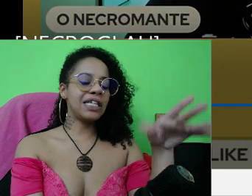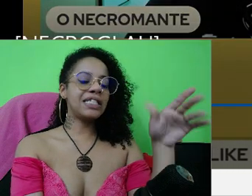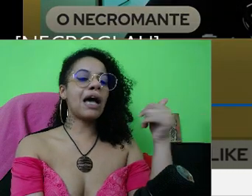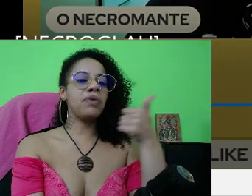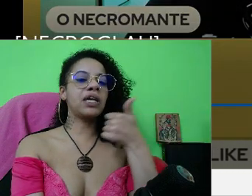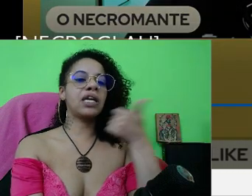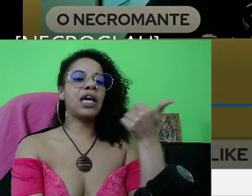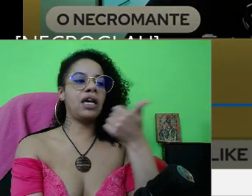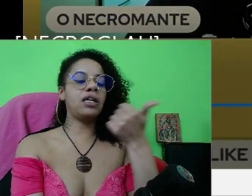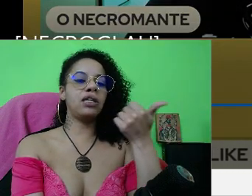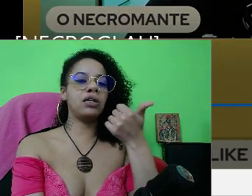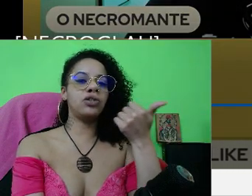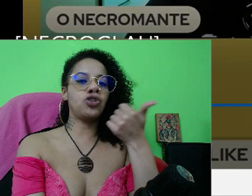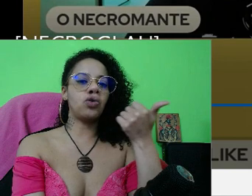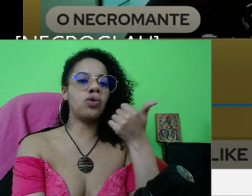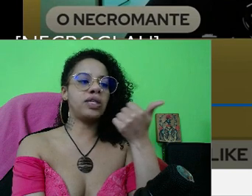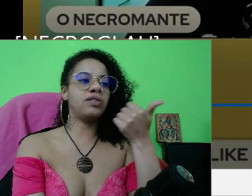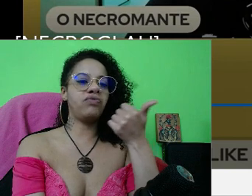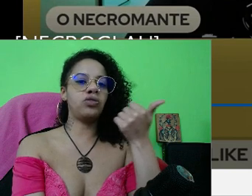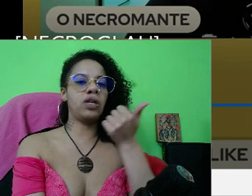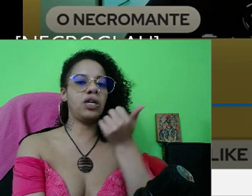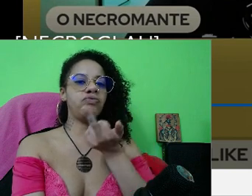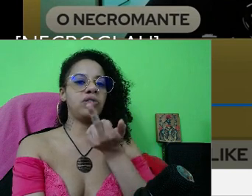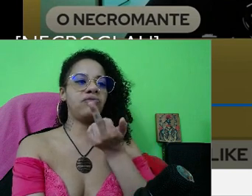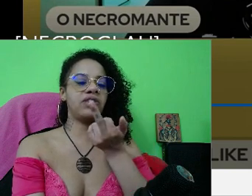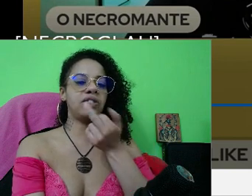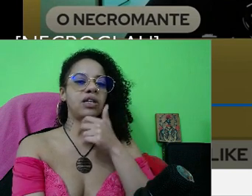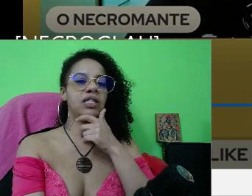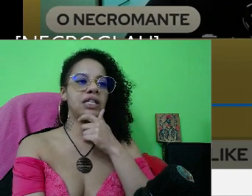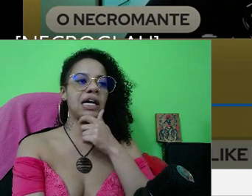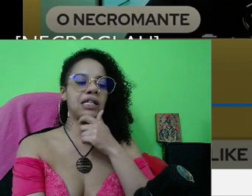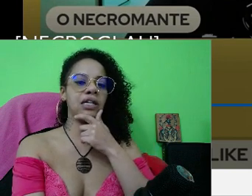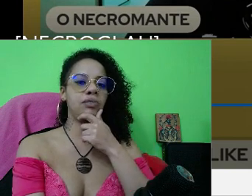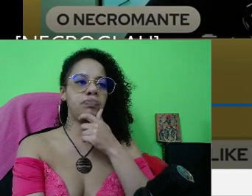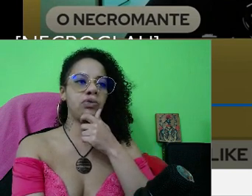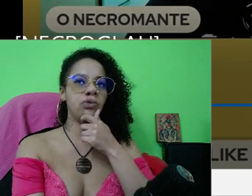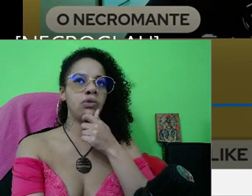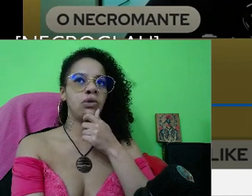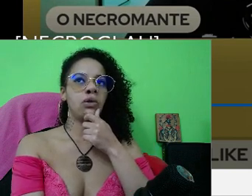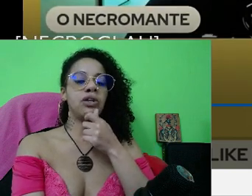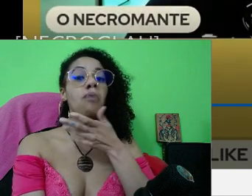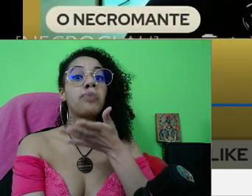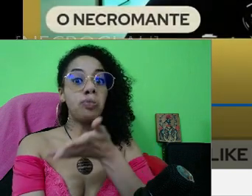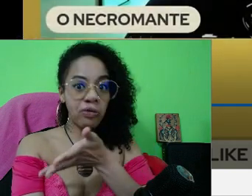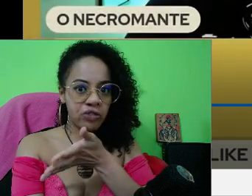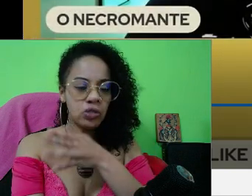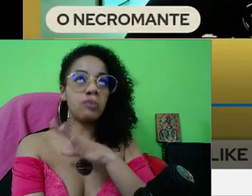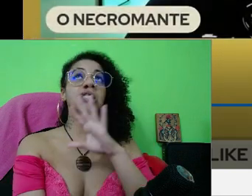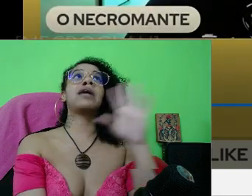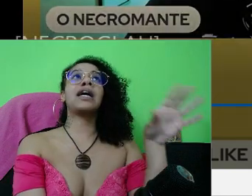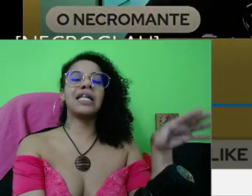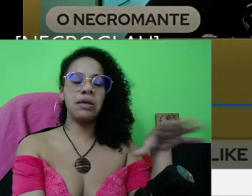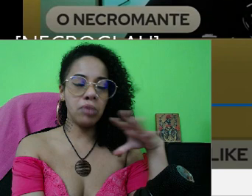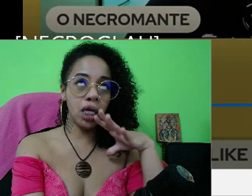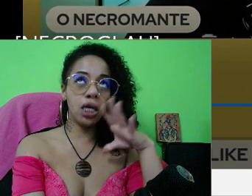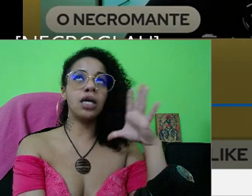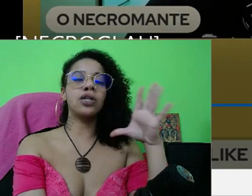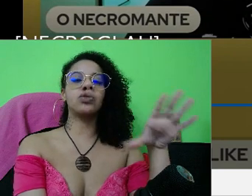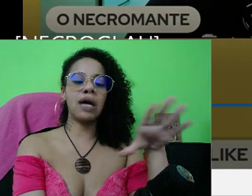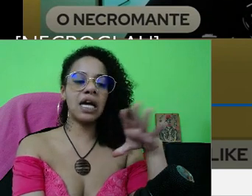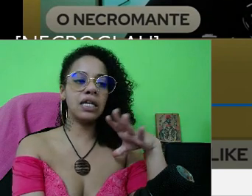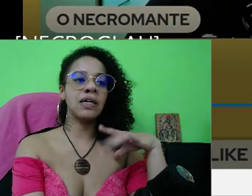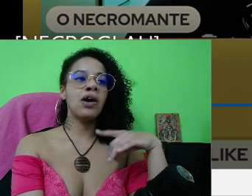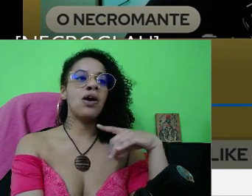você sabe que quem jogou esse vídeo aí de você fazer na ali para o não para o professor mas para academia